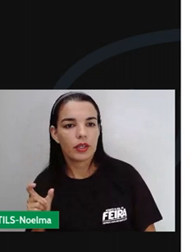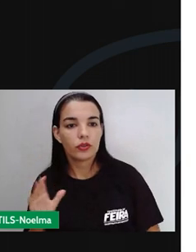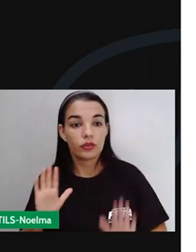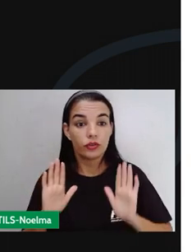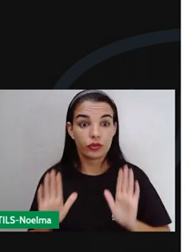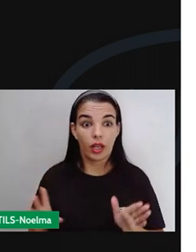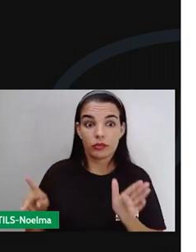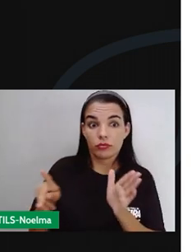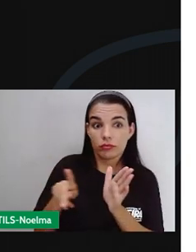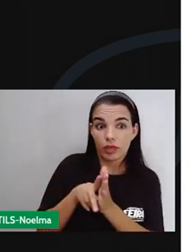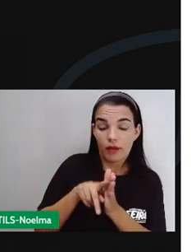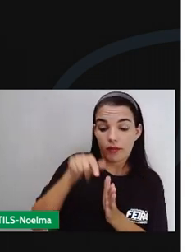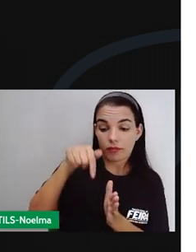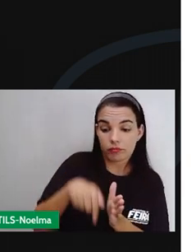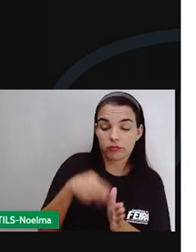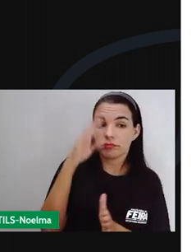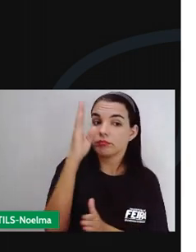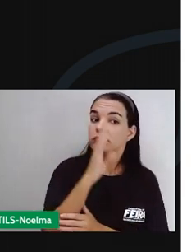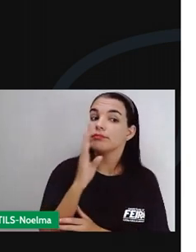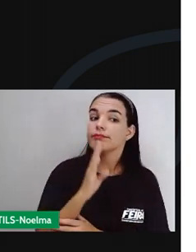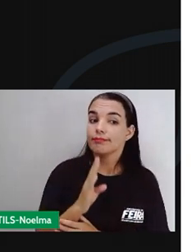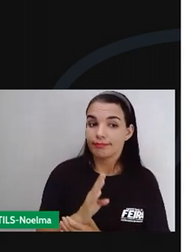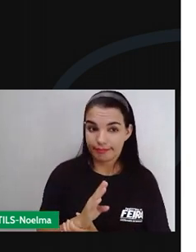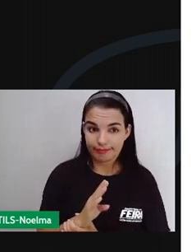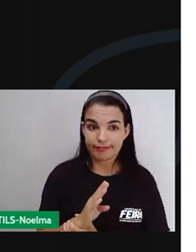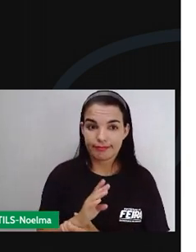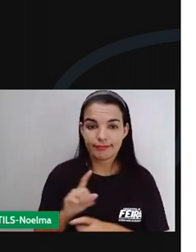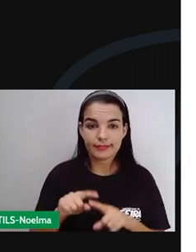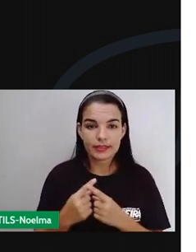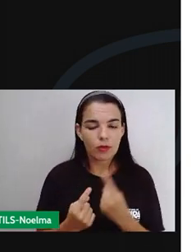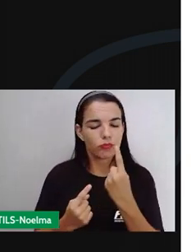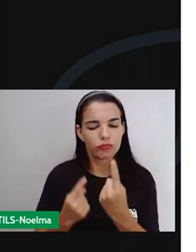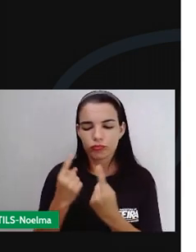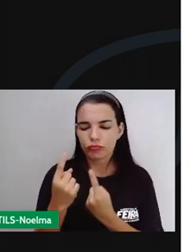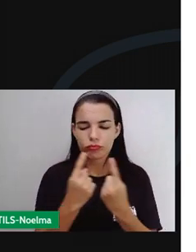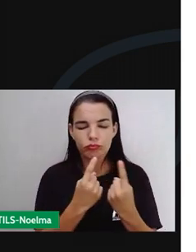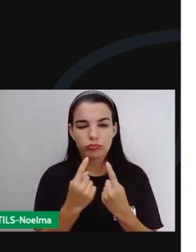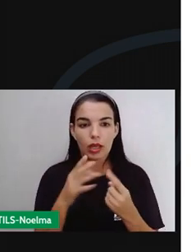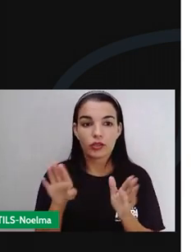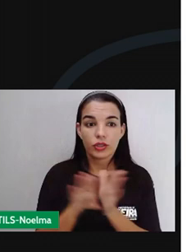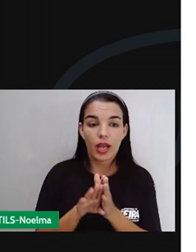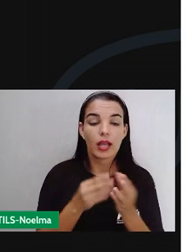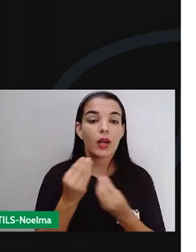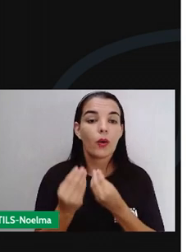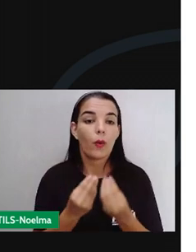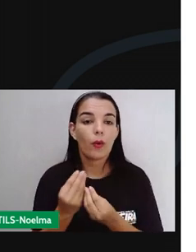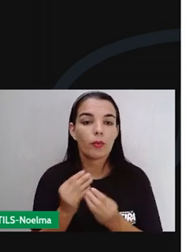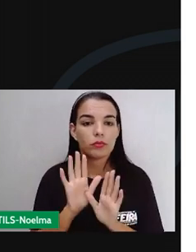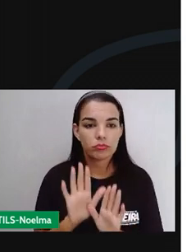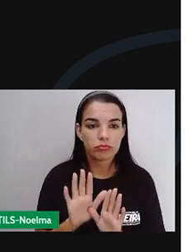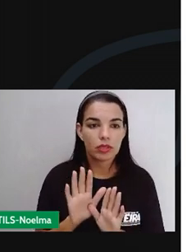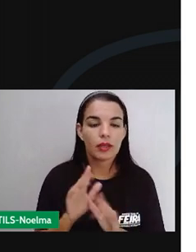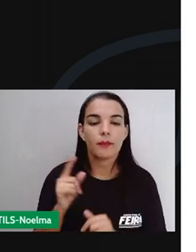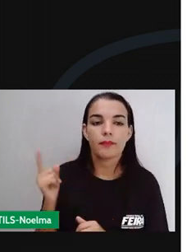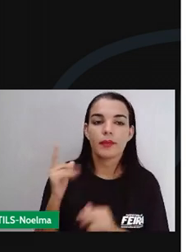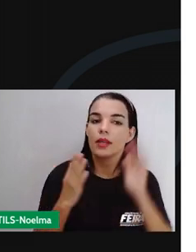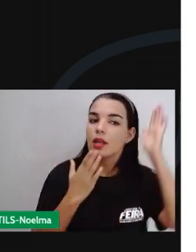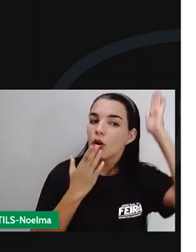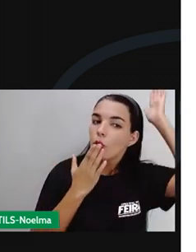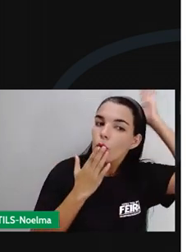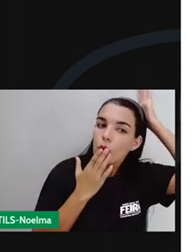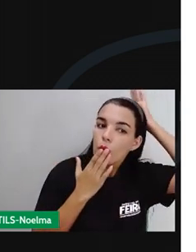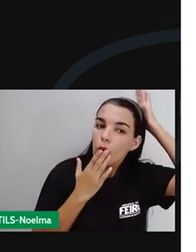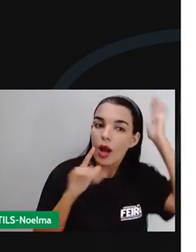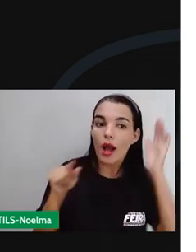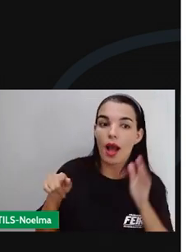Por isso, é legal a gente conversar um pouquinho aqui sobre a chegada de cada um desses povos. Os povos indígenas são os